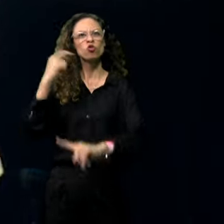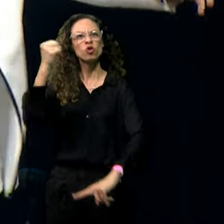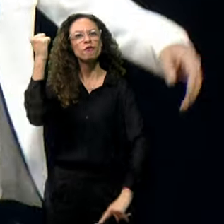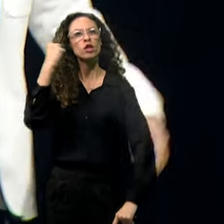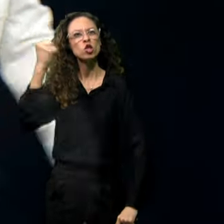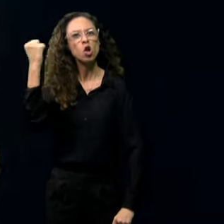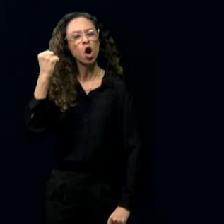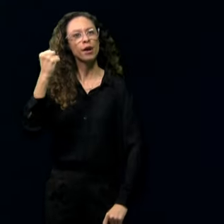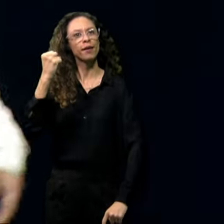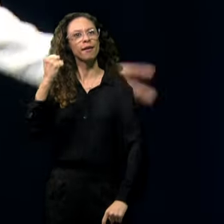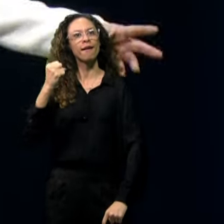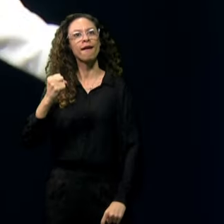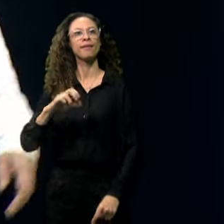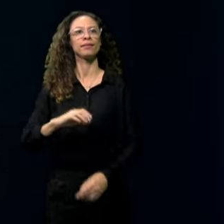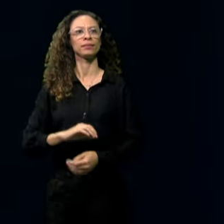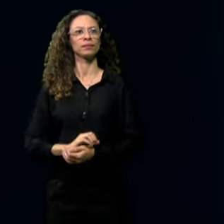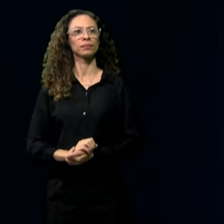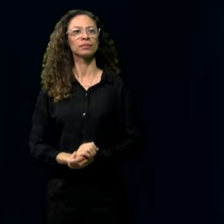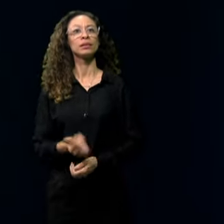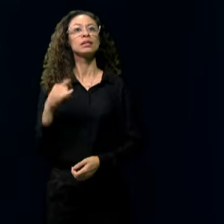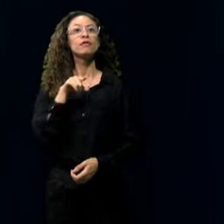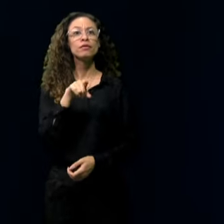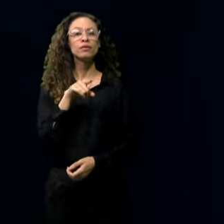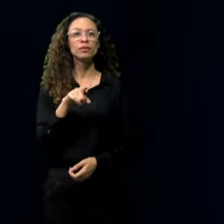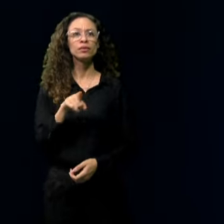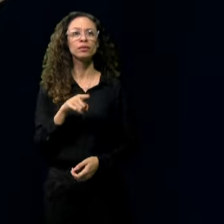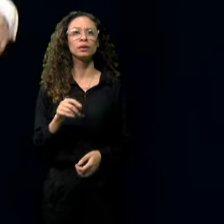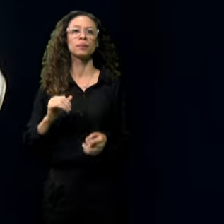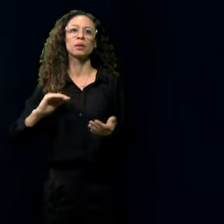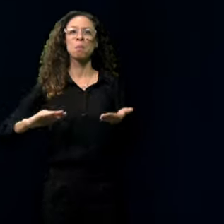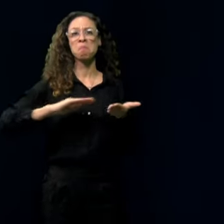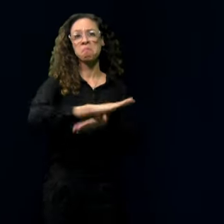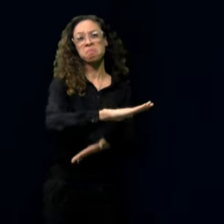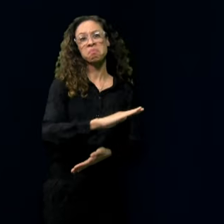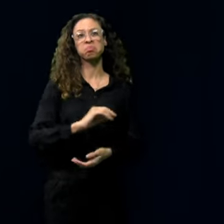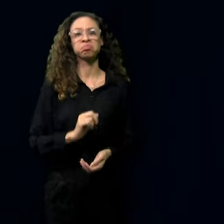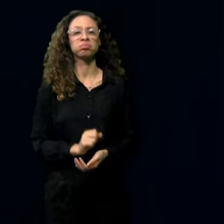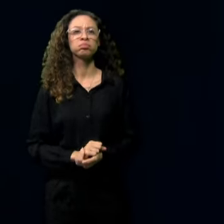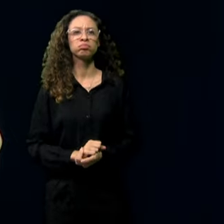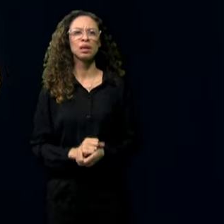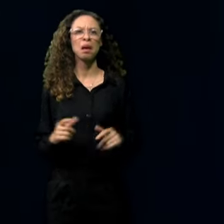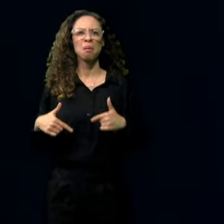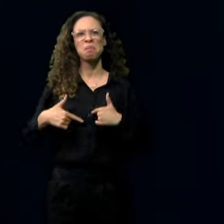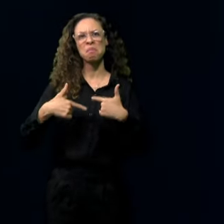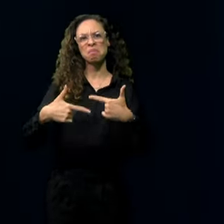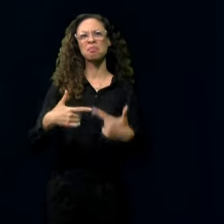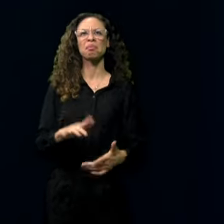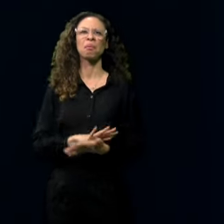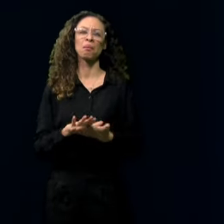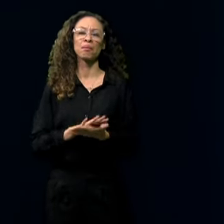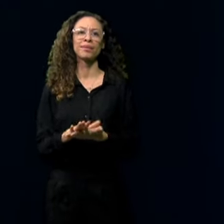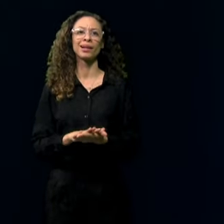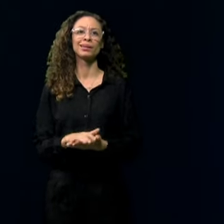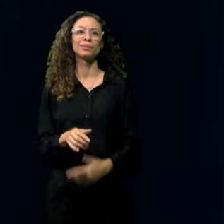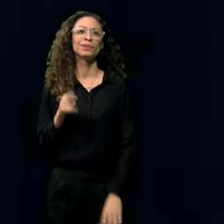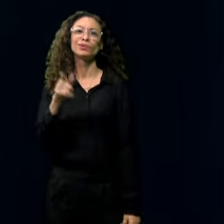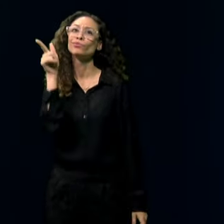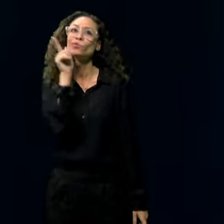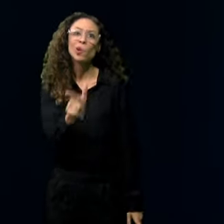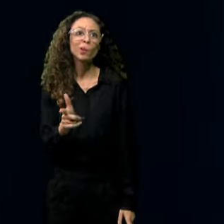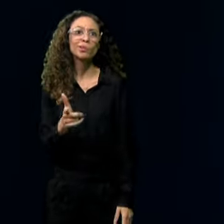Se você pudesse sair da Batalha não segura nela teremos passagem amém aleluia mas já que você não pode sair dessa